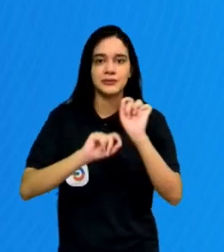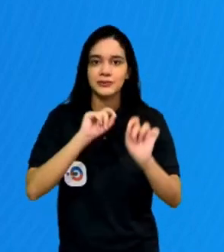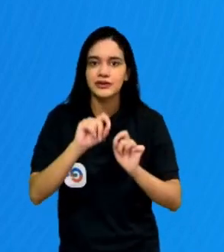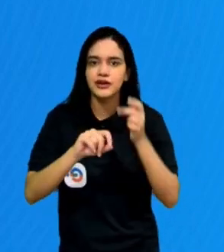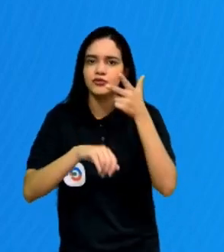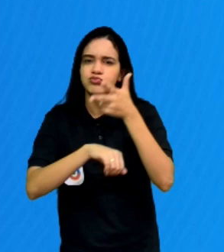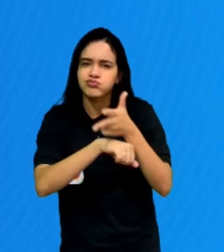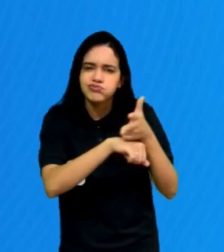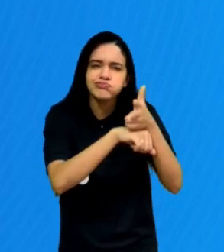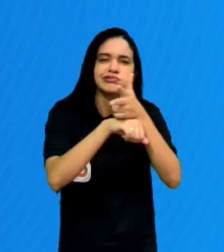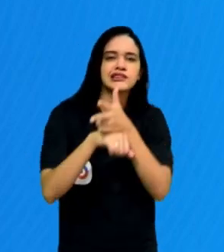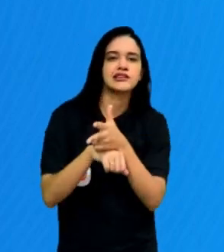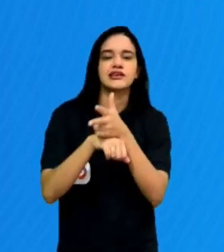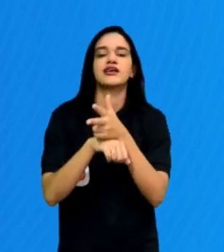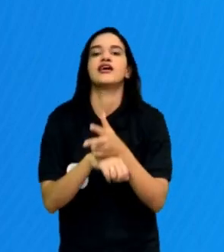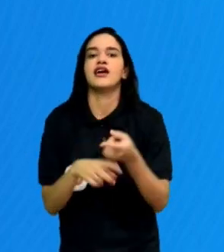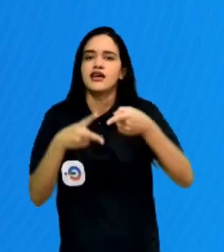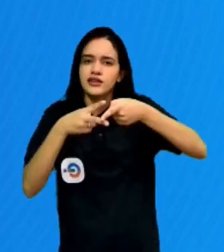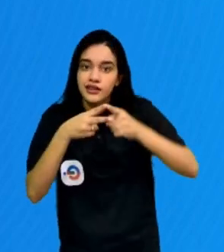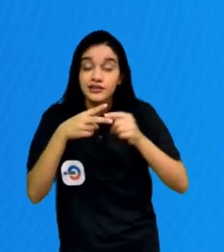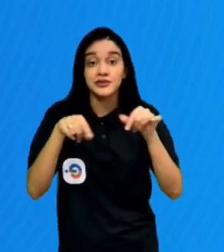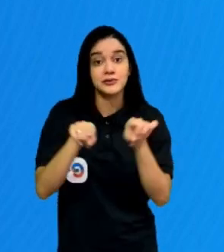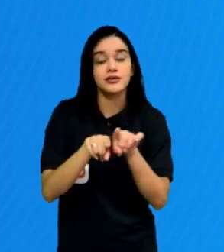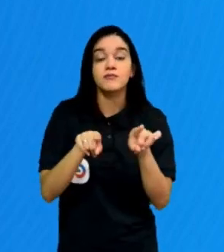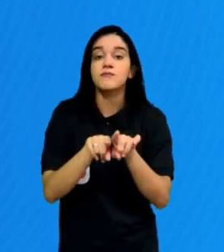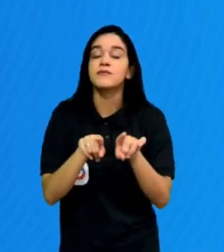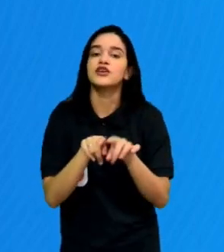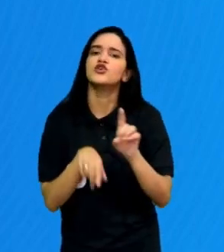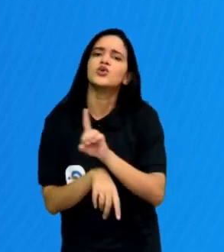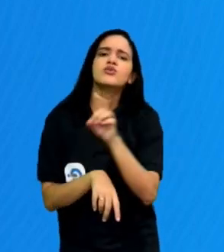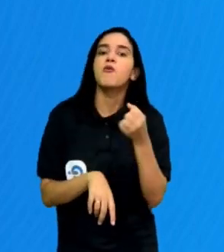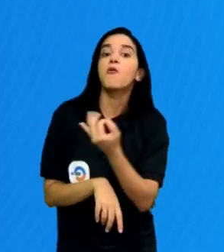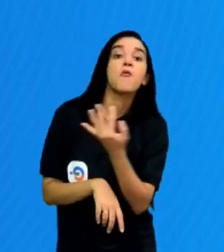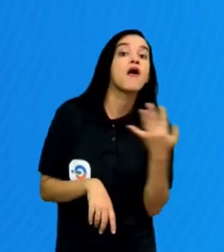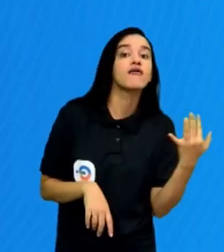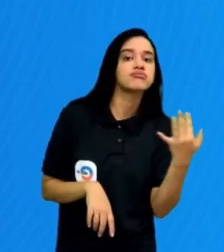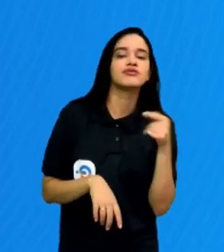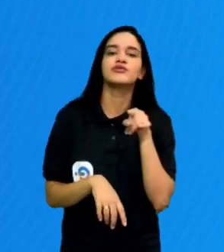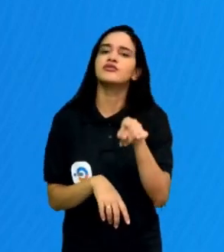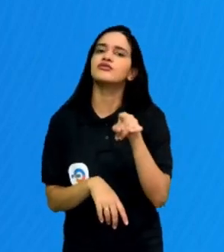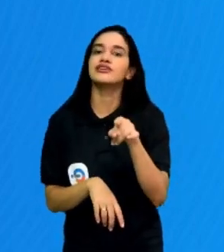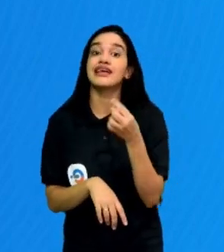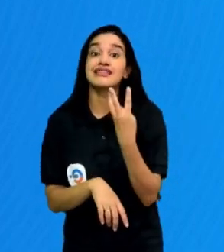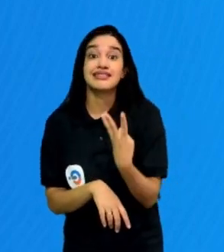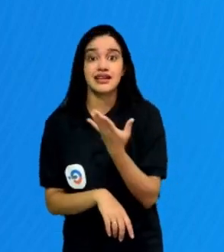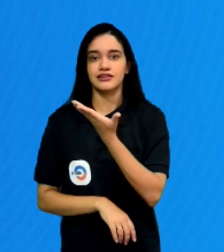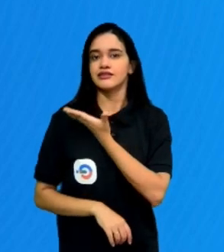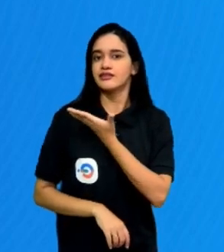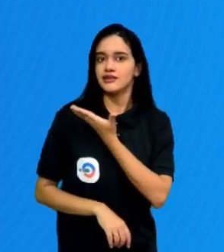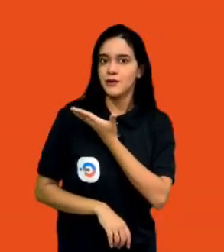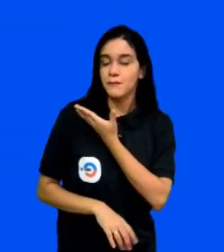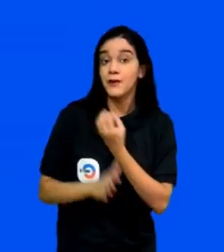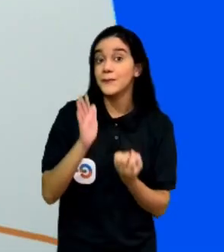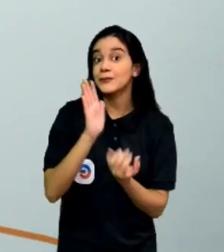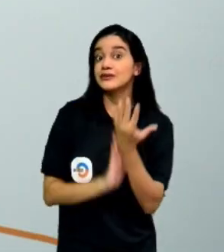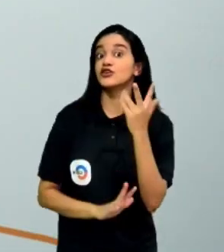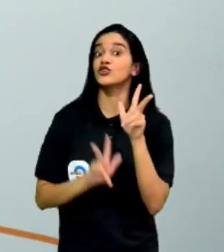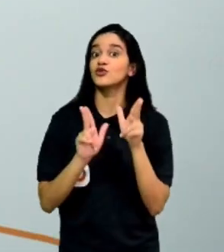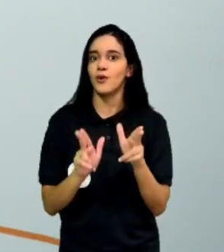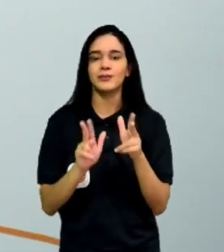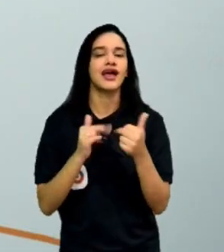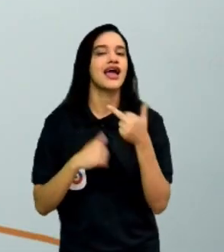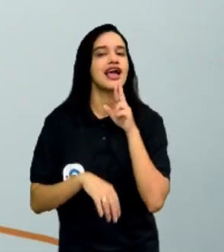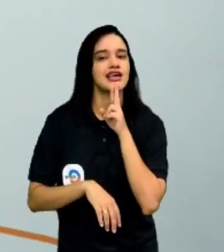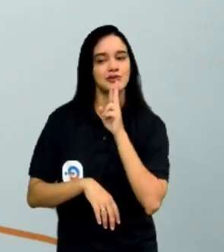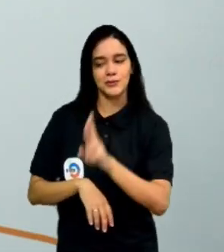a edição. Em quantos dias você e mais 3 colegas produziriam esse mesmo vídeo? Responde aqui